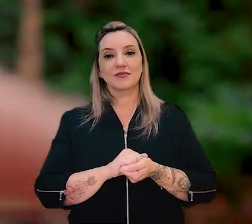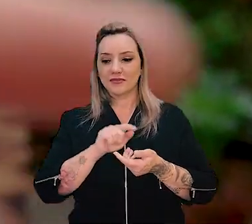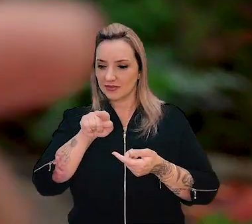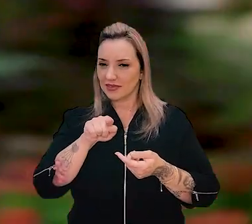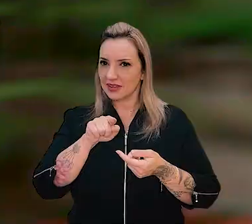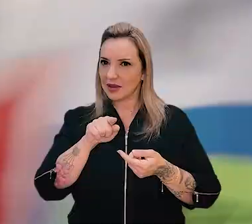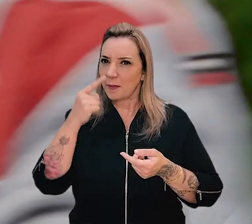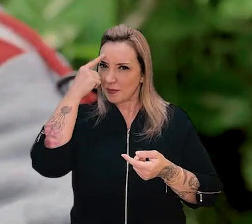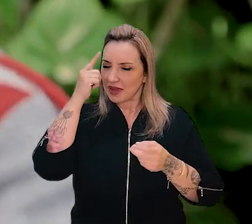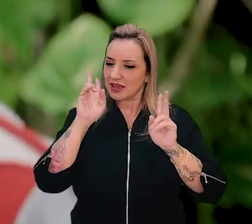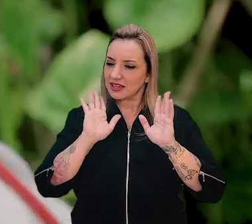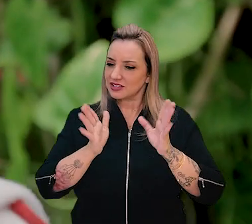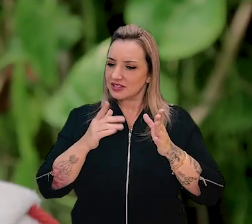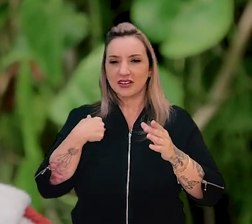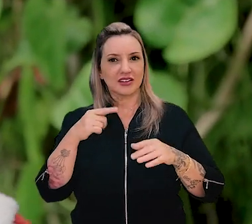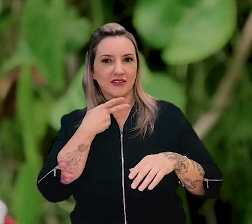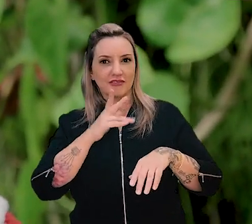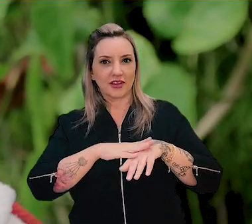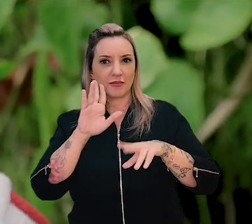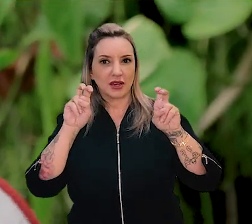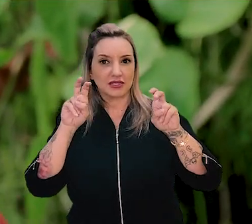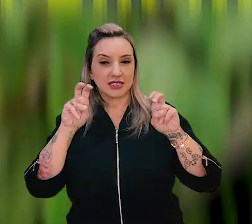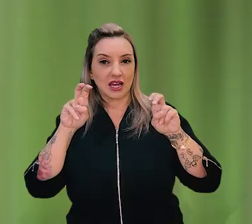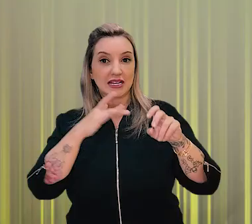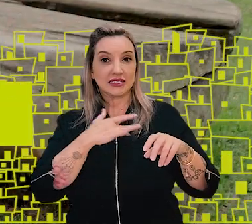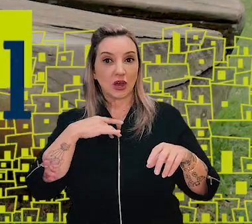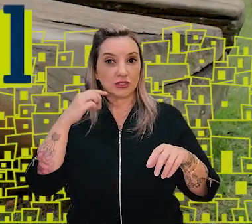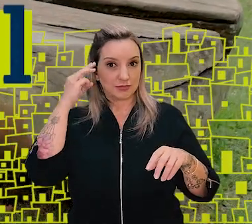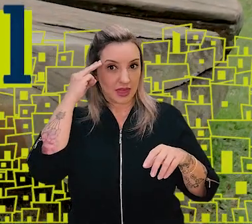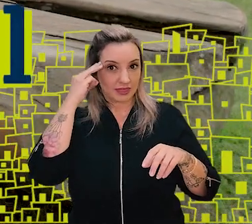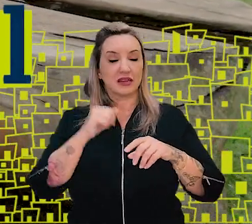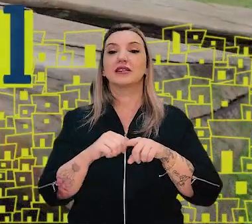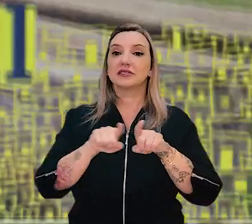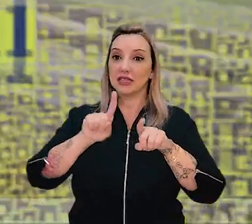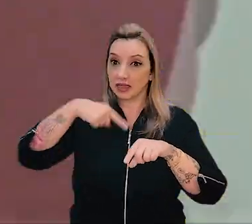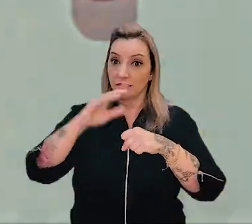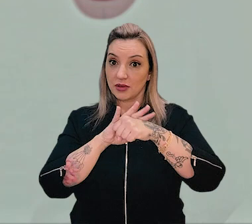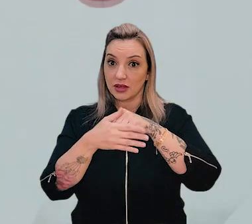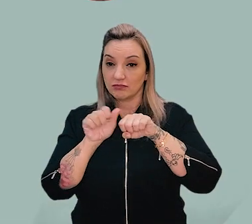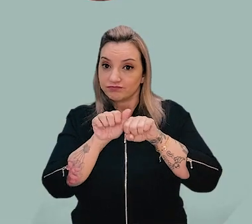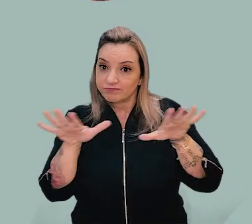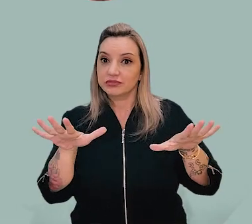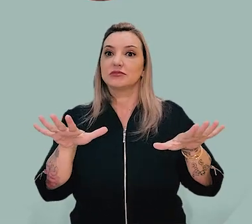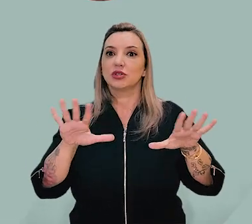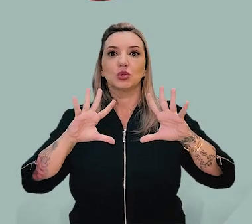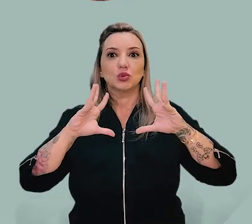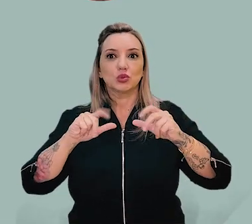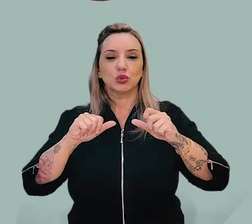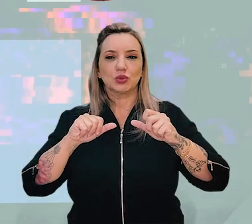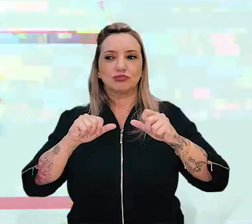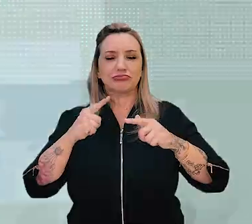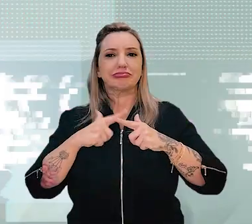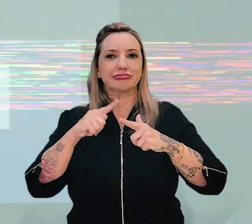Vocês já pararam para pensar que de uns tempos para cá se fala cada vez mais sobre saúde mental? E ainda mais depois da pandemia da Covid-19 e tudo que ela